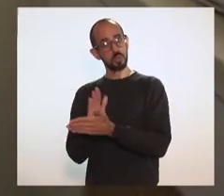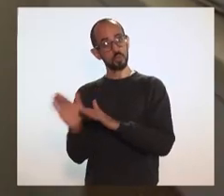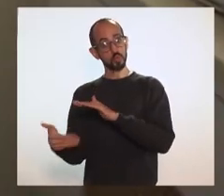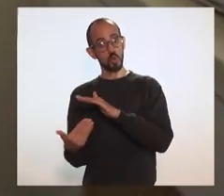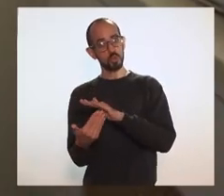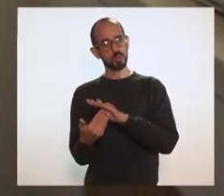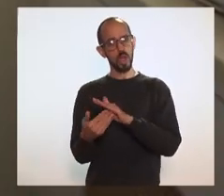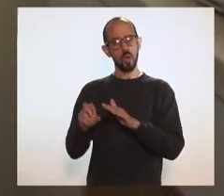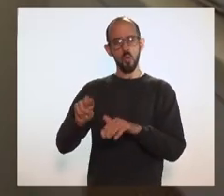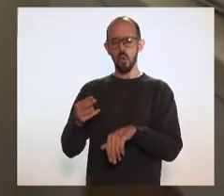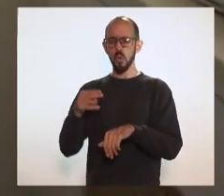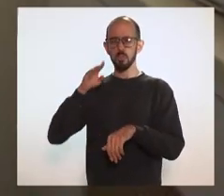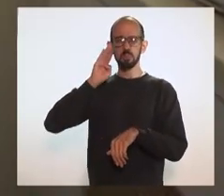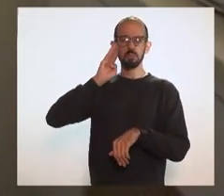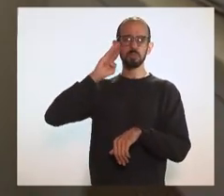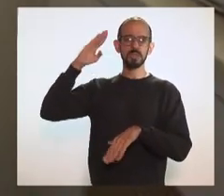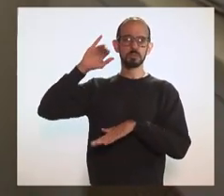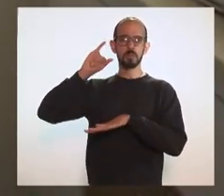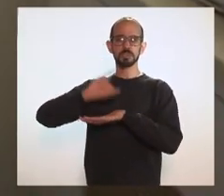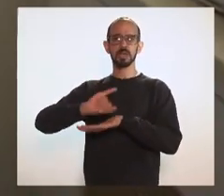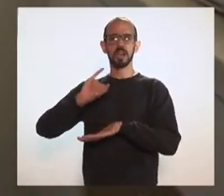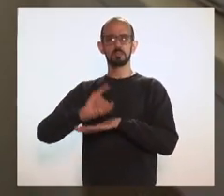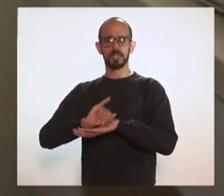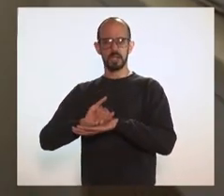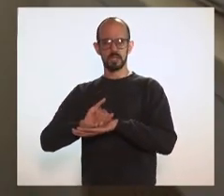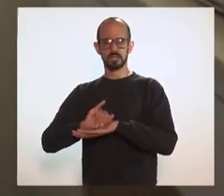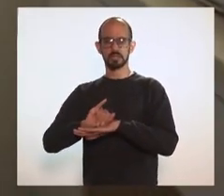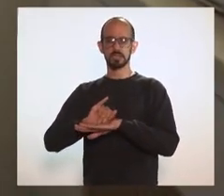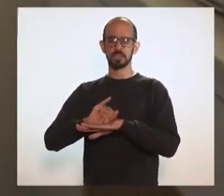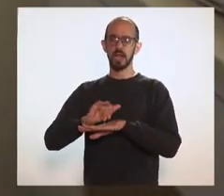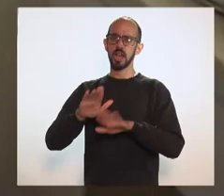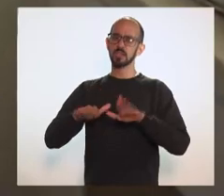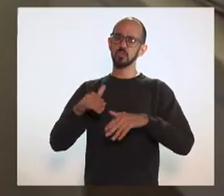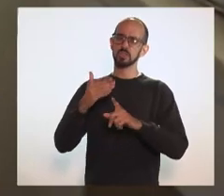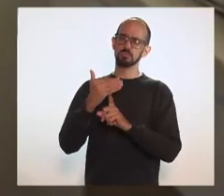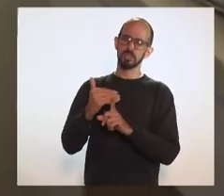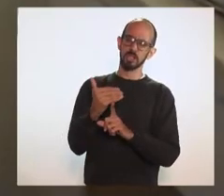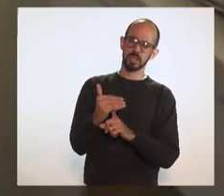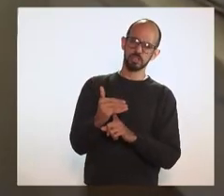nas capitais e grandes cidades, no uso